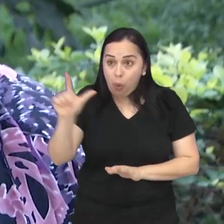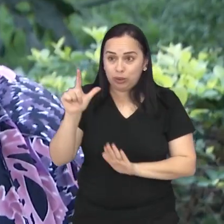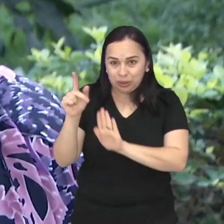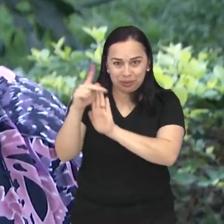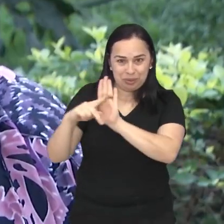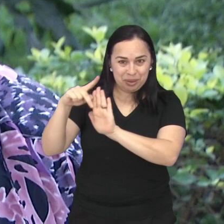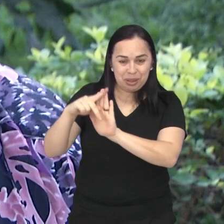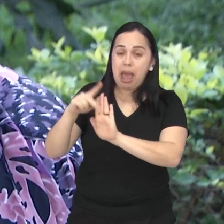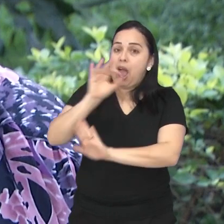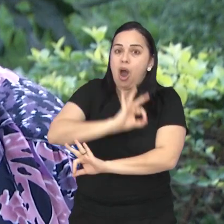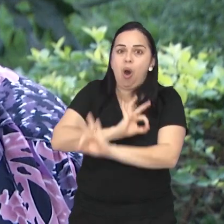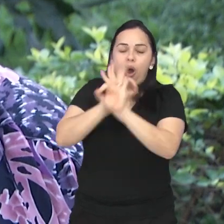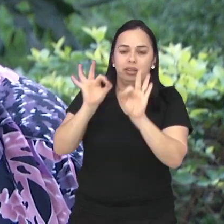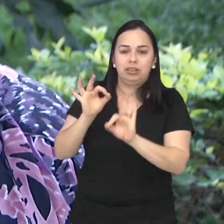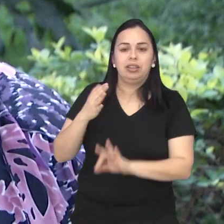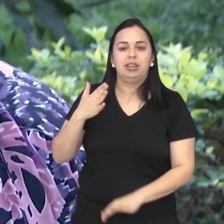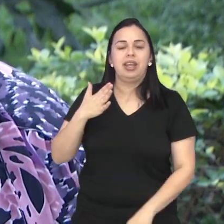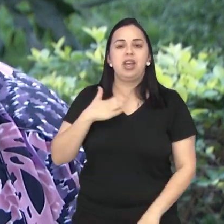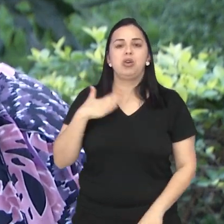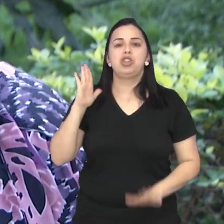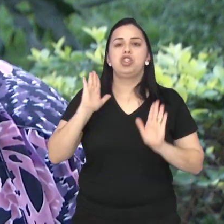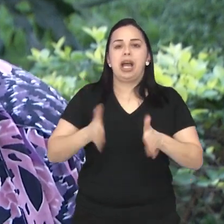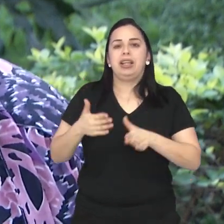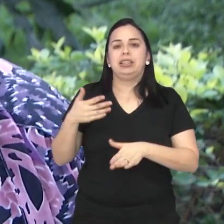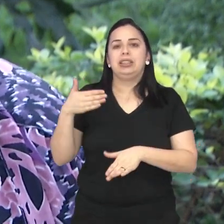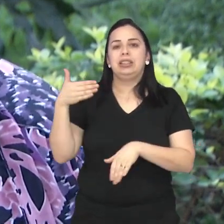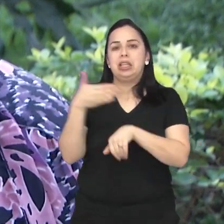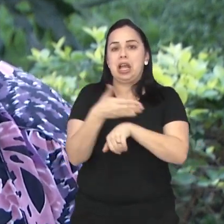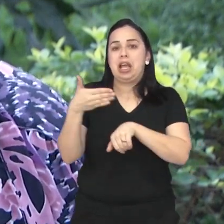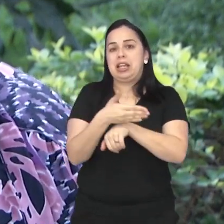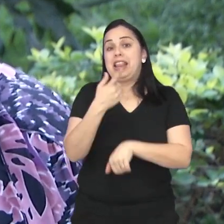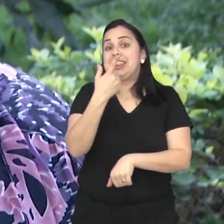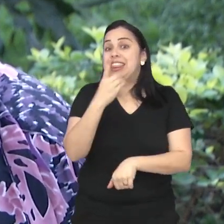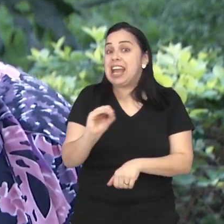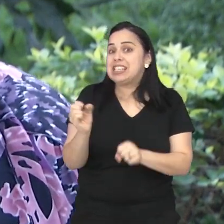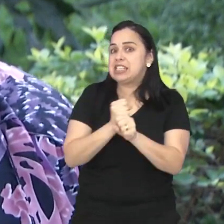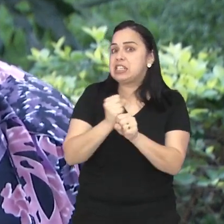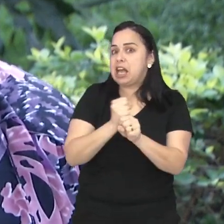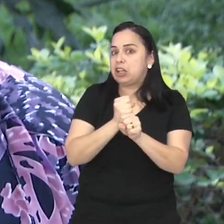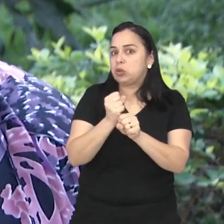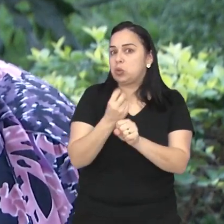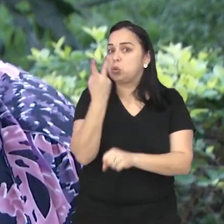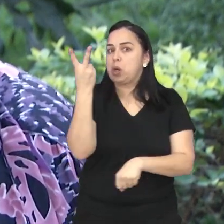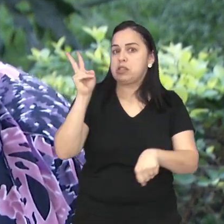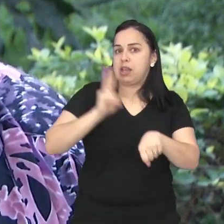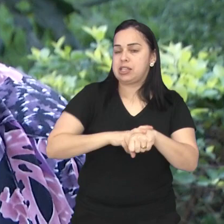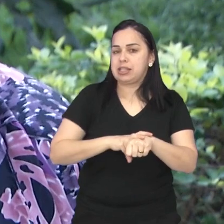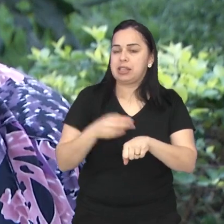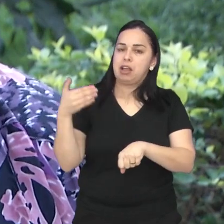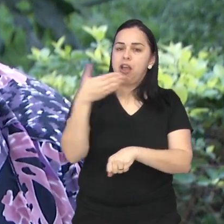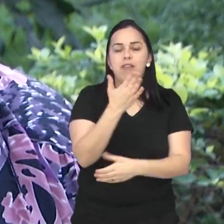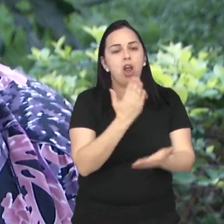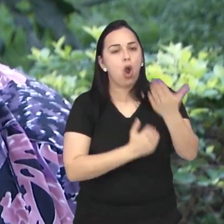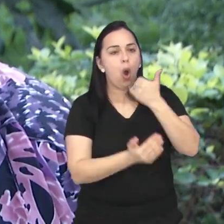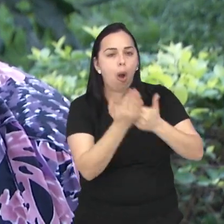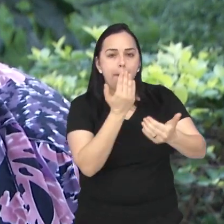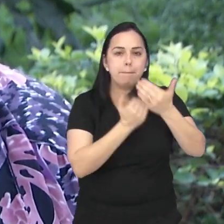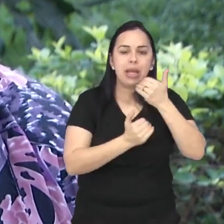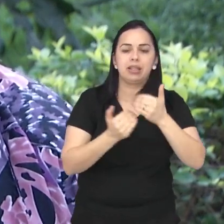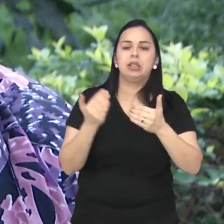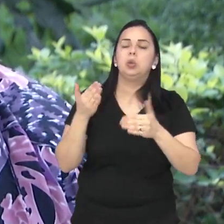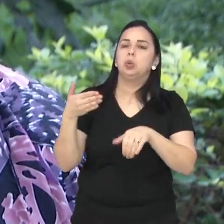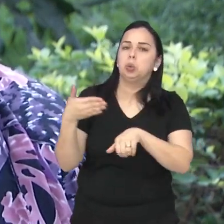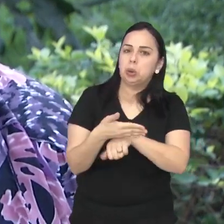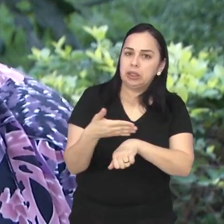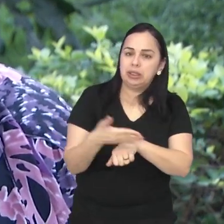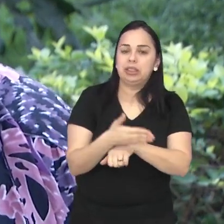Bom Prato, mais um Bom Prato, né? Até porque eu faço 10 anos que 2 vezes por semana eu venho